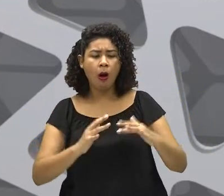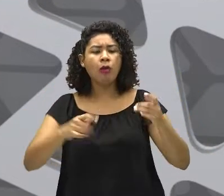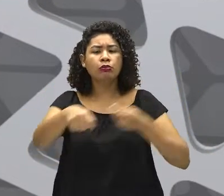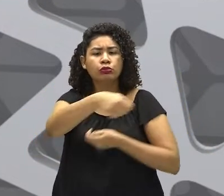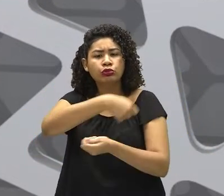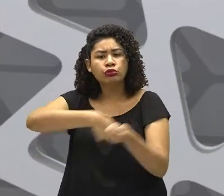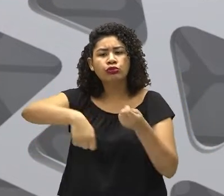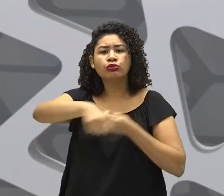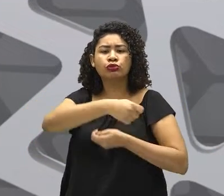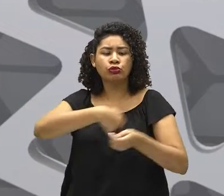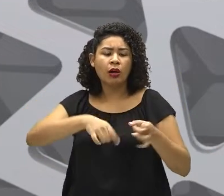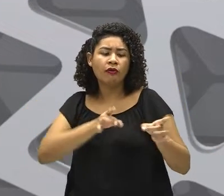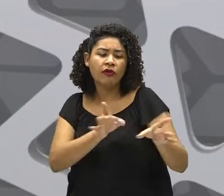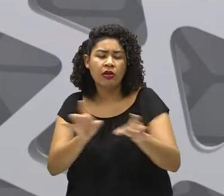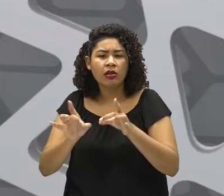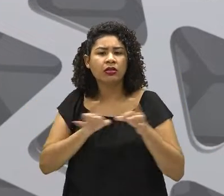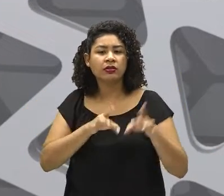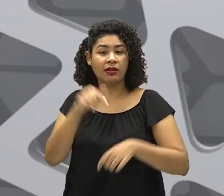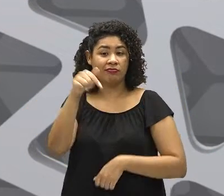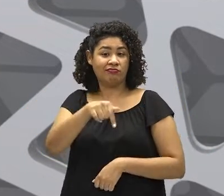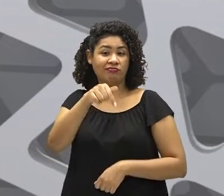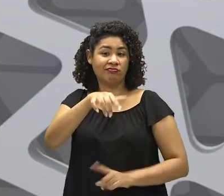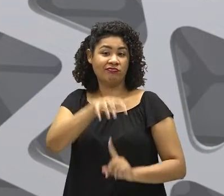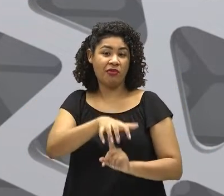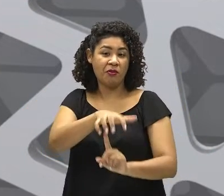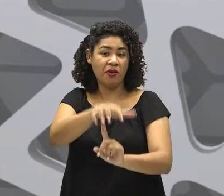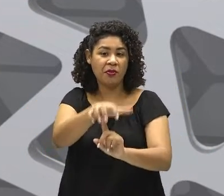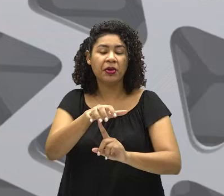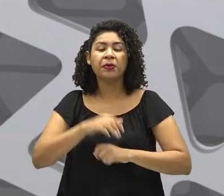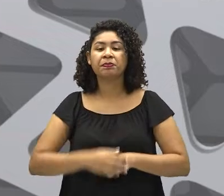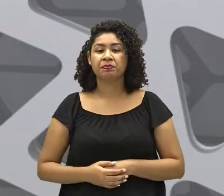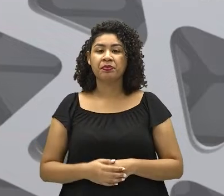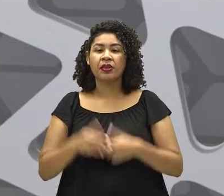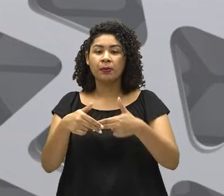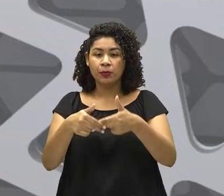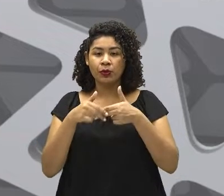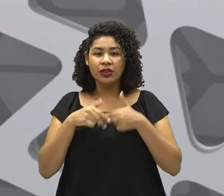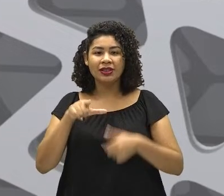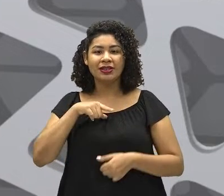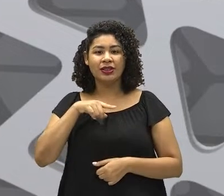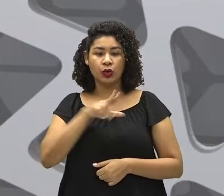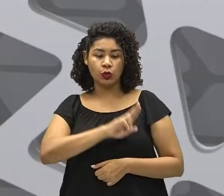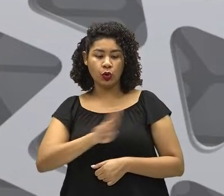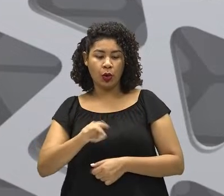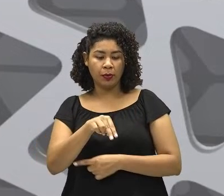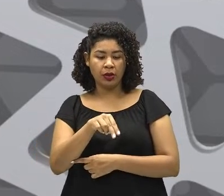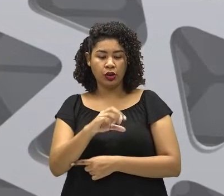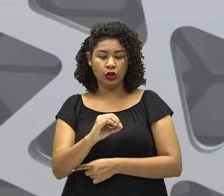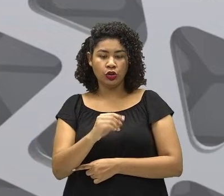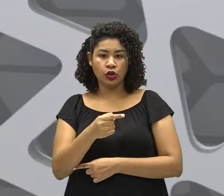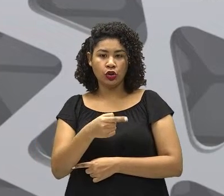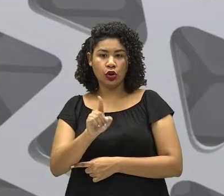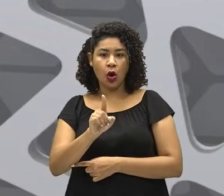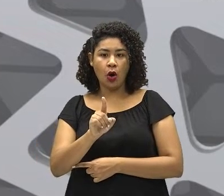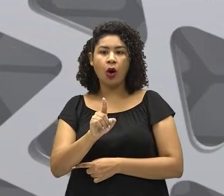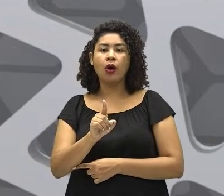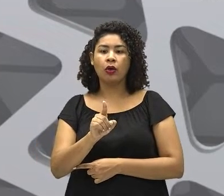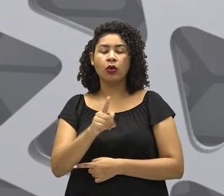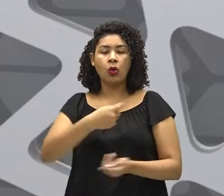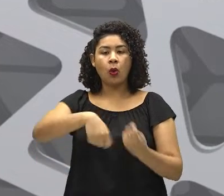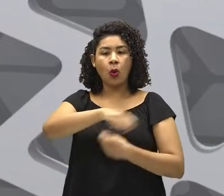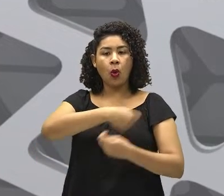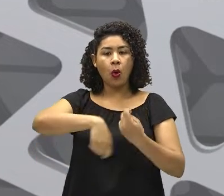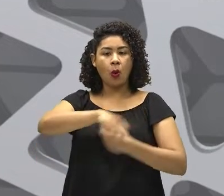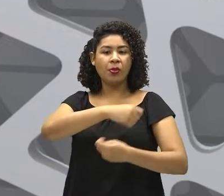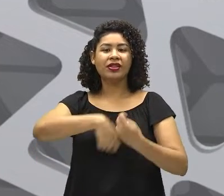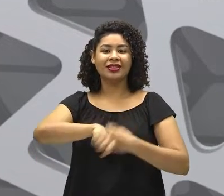realizar esse comércio, vai surgir o que foi chamado por alguns historiadores de nós comerciais, o nó, o ponto de encontro